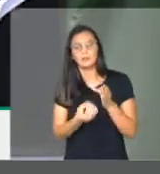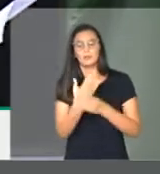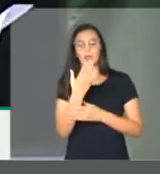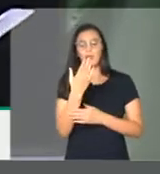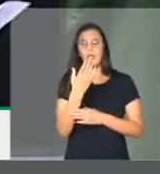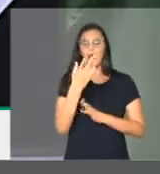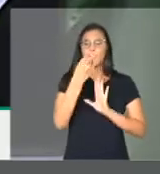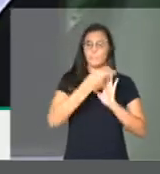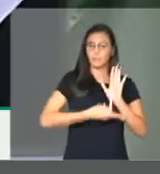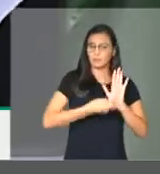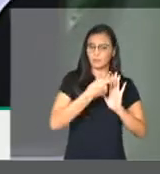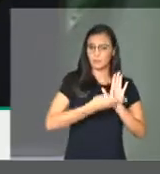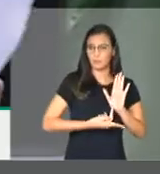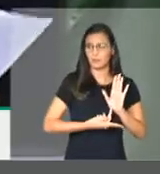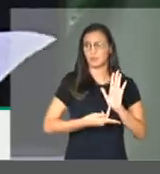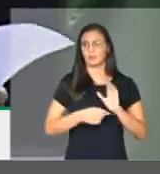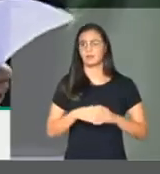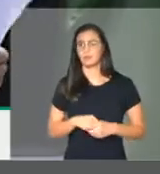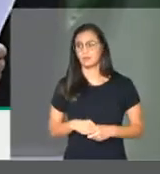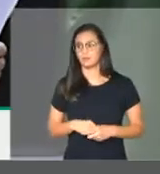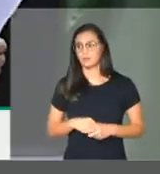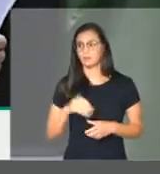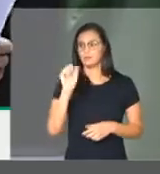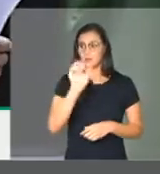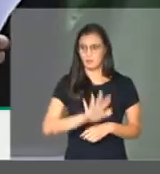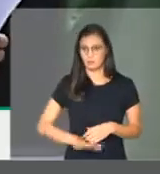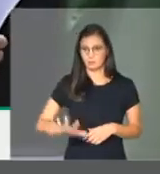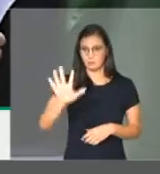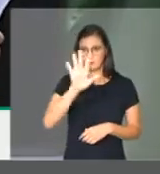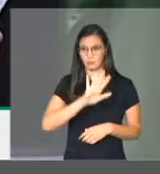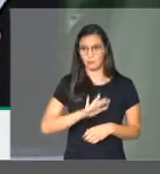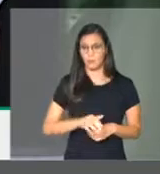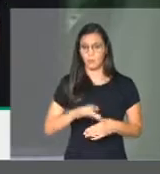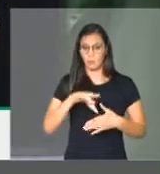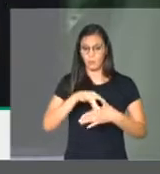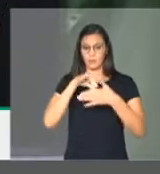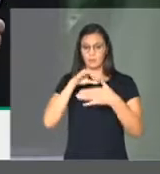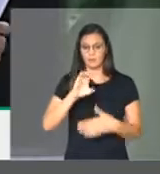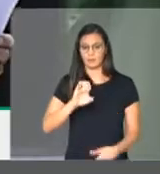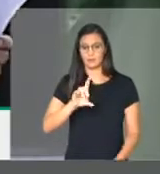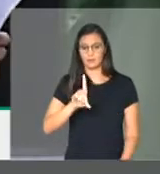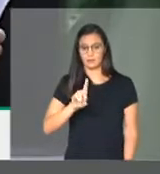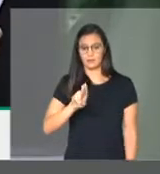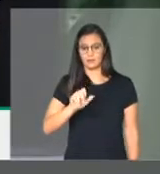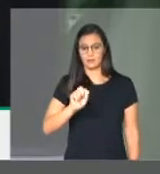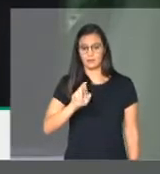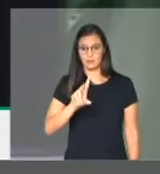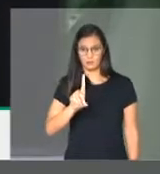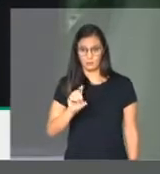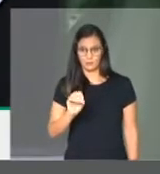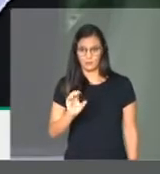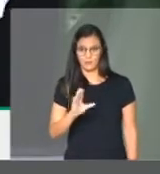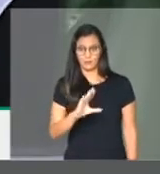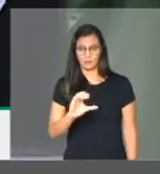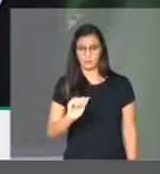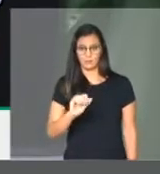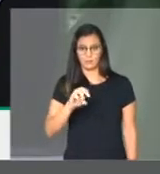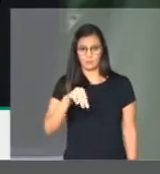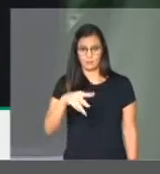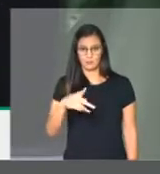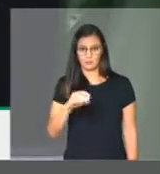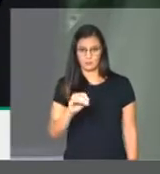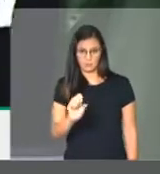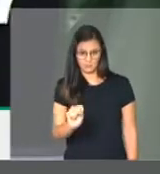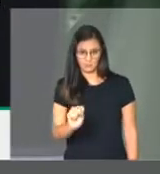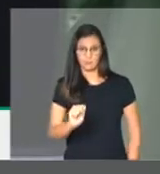nacional através da candidatura do seu maior líder, Eduardo Campos. E o fazia, então, sem negar os avanços